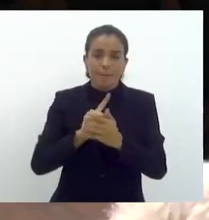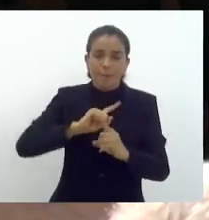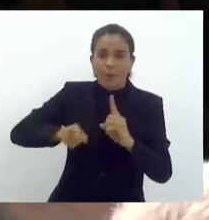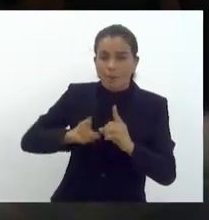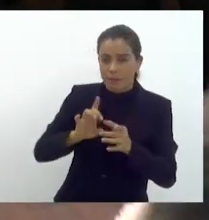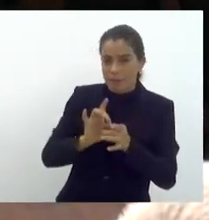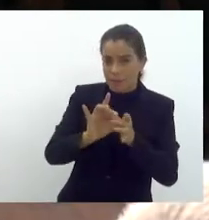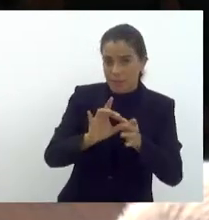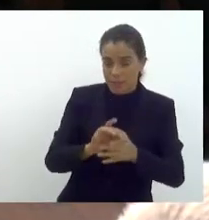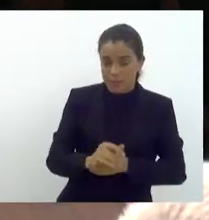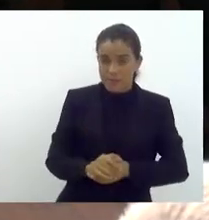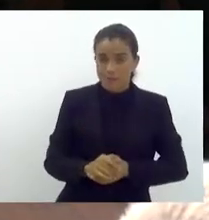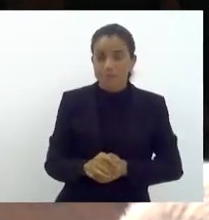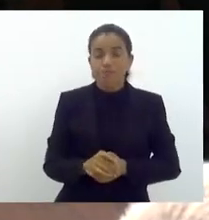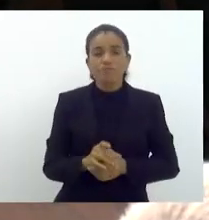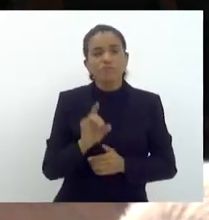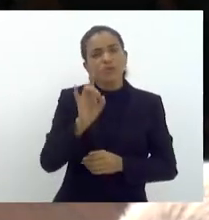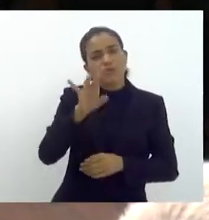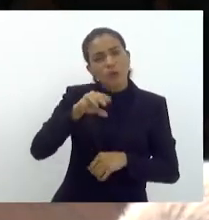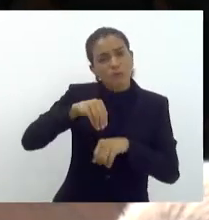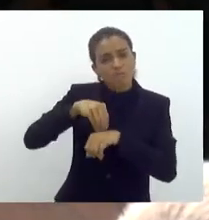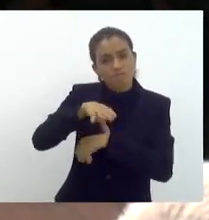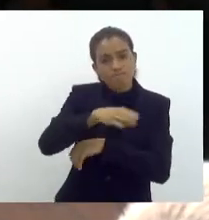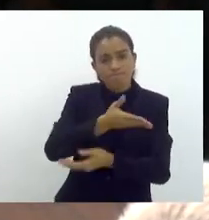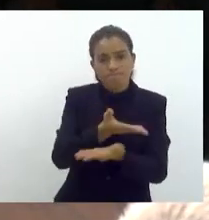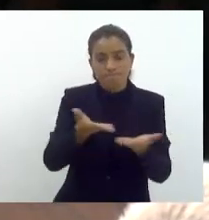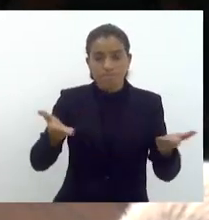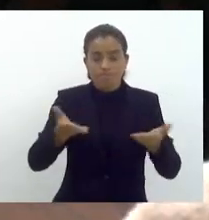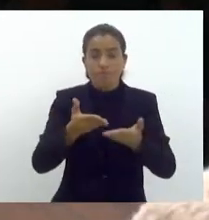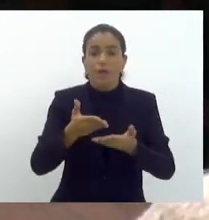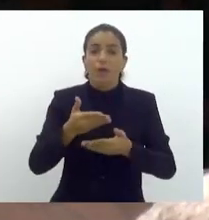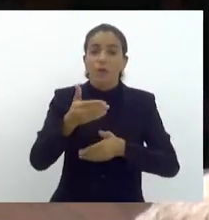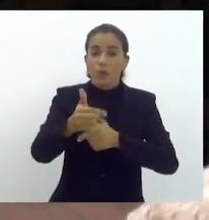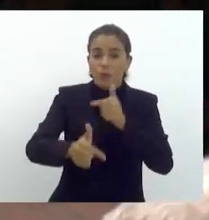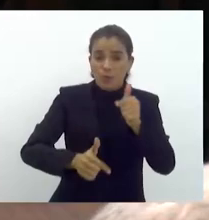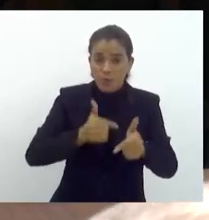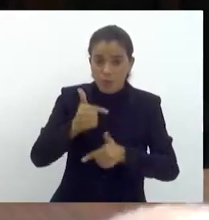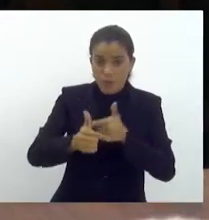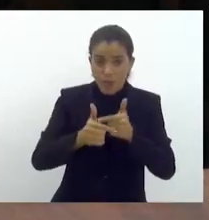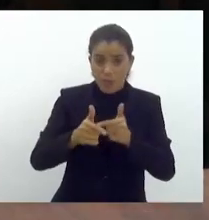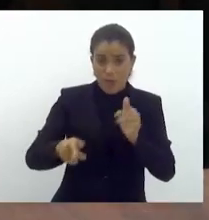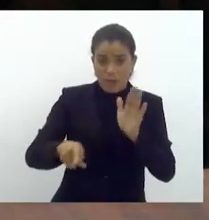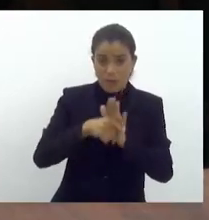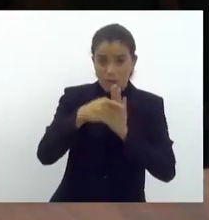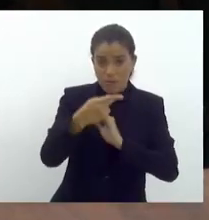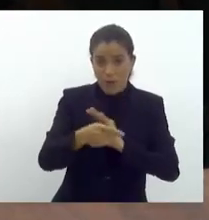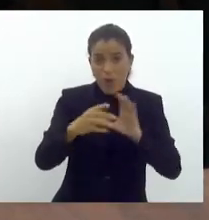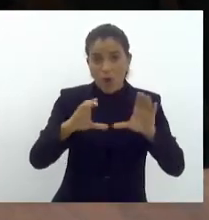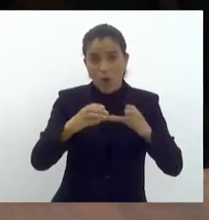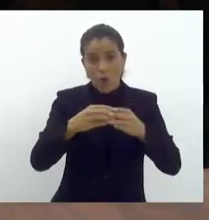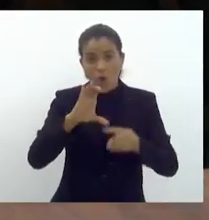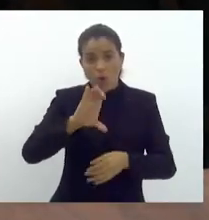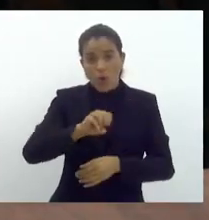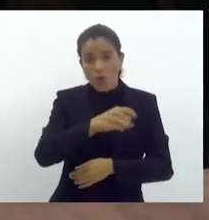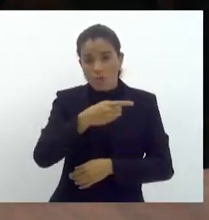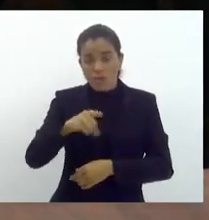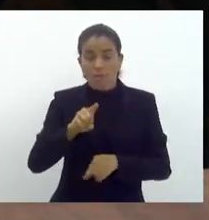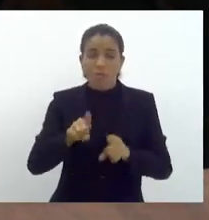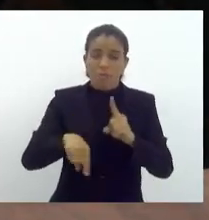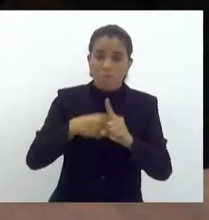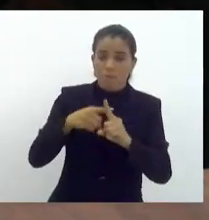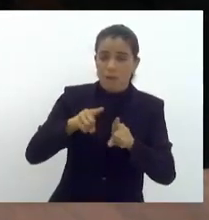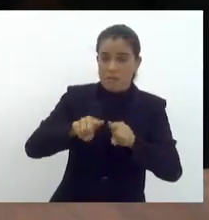das considerações finais só trazer que o que o trabalho desta comissão e também da sala lilás